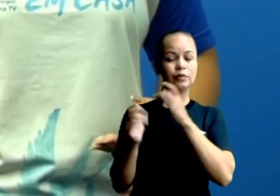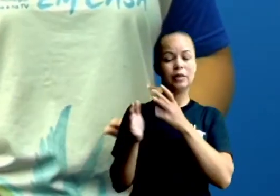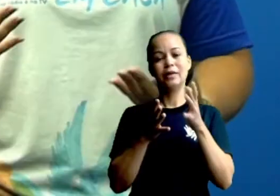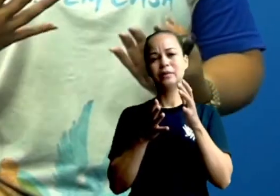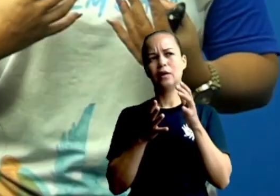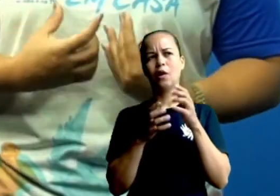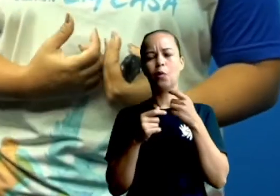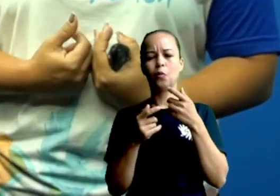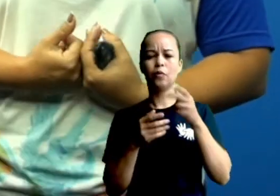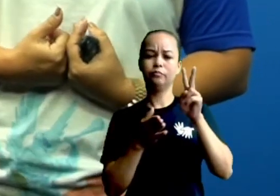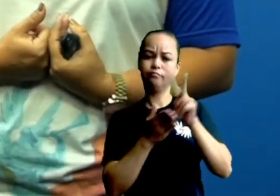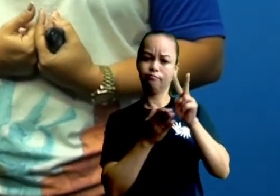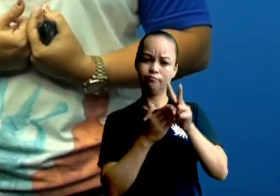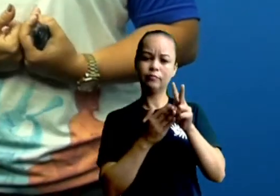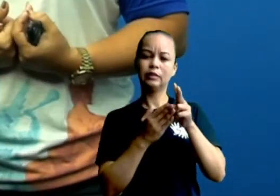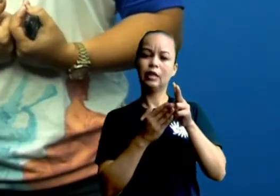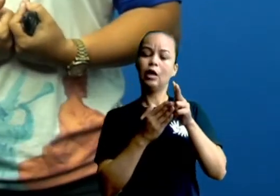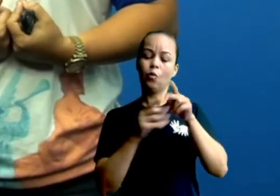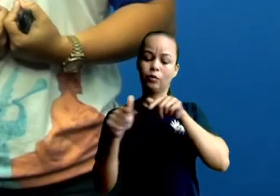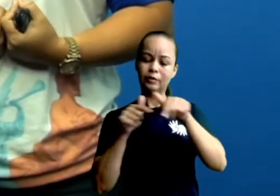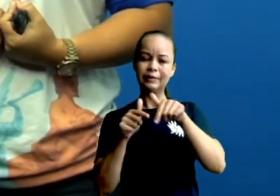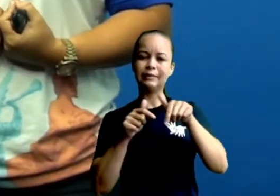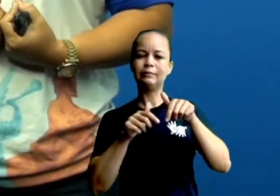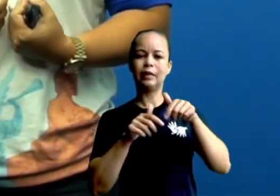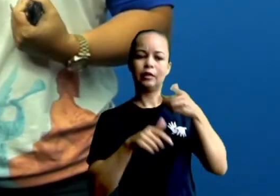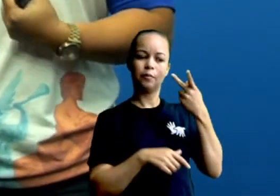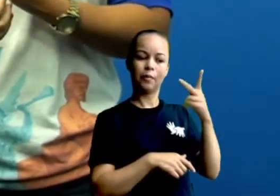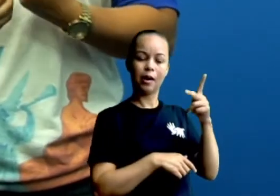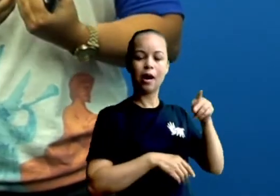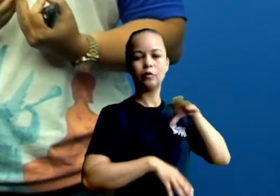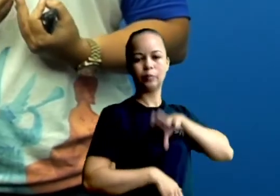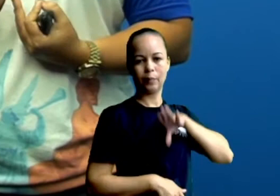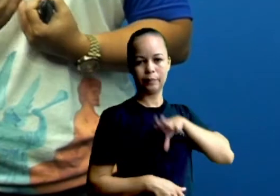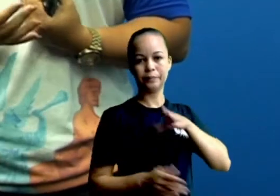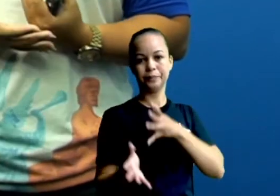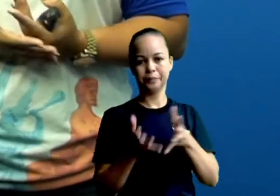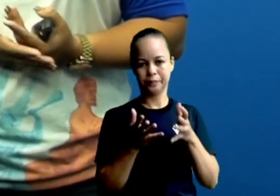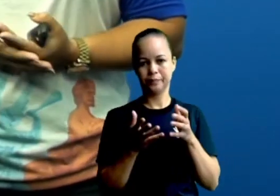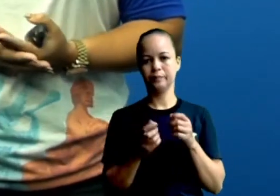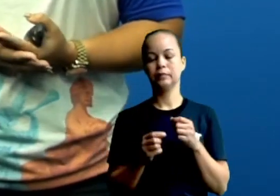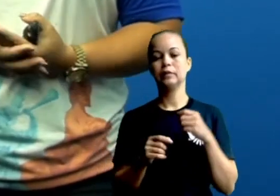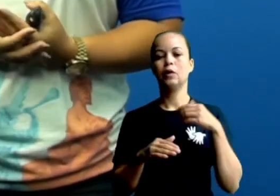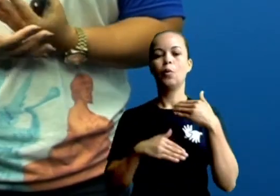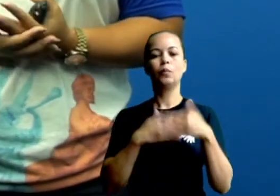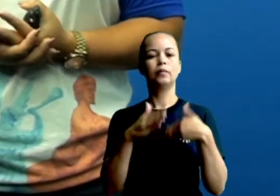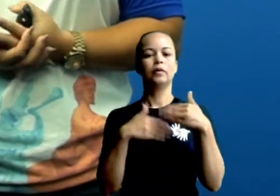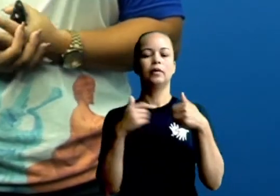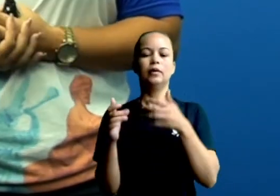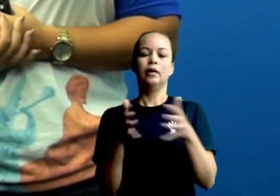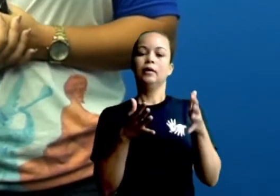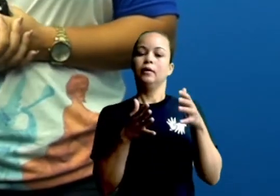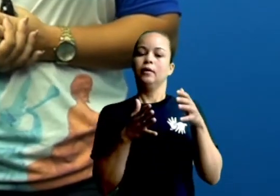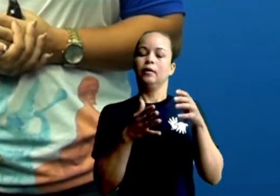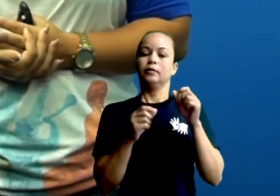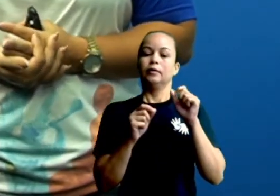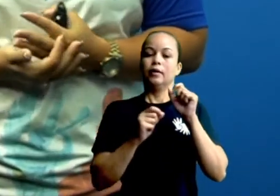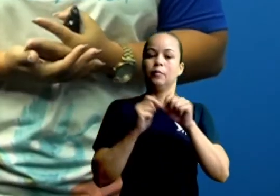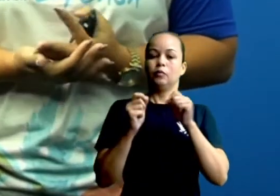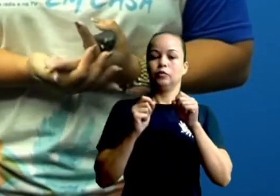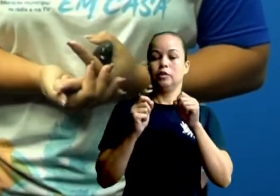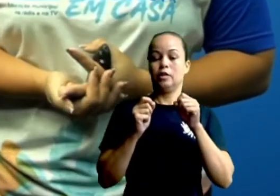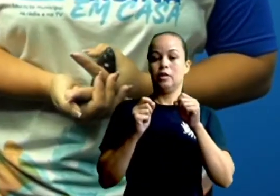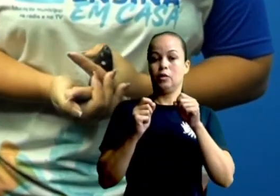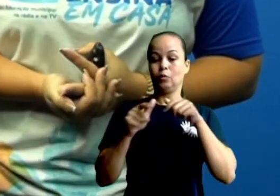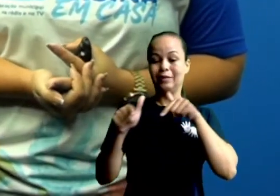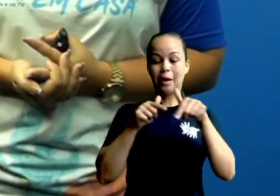durante um tempo, trabalharam para os portugueses, certo? Com o tempo, os portugueses começaram a ver que a mão de obra indígena não